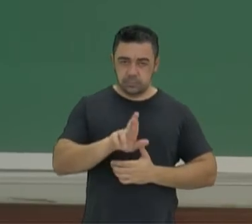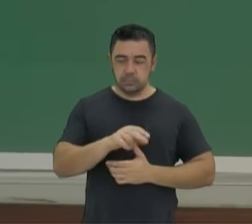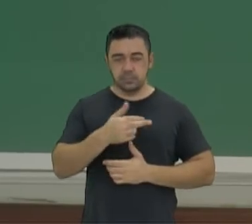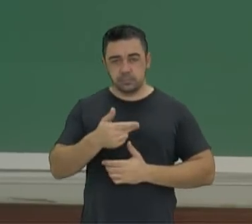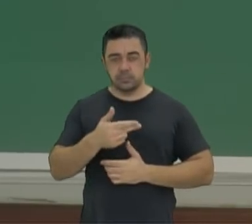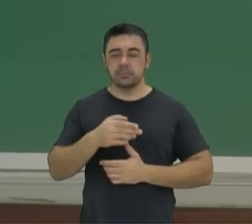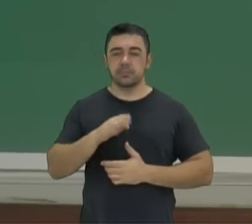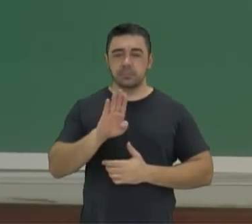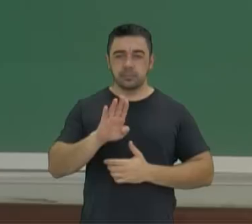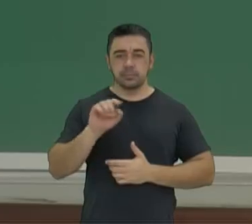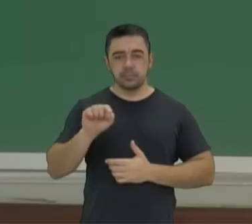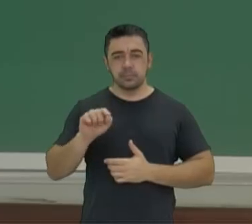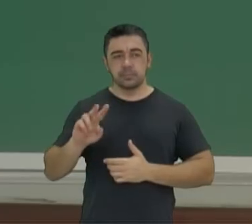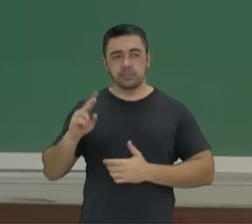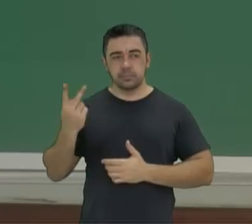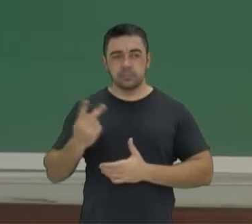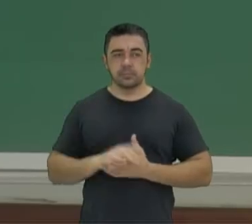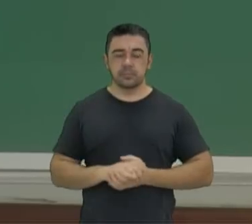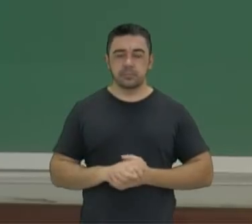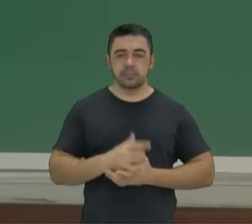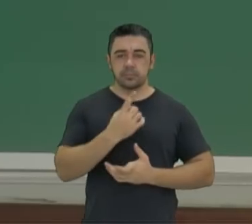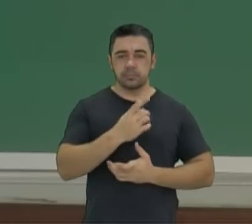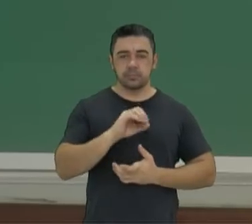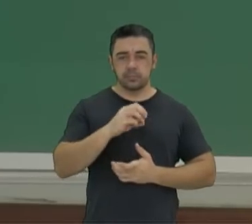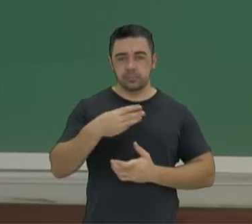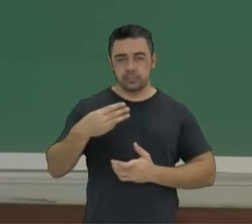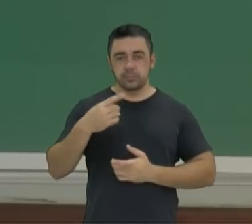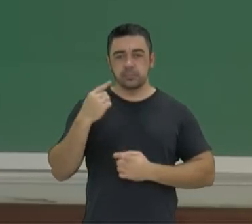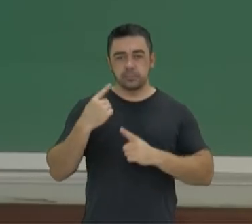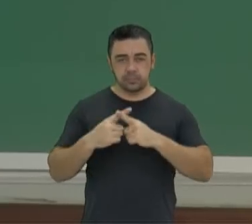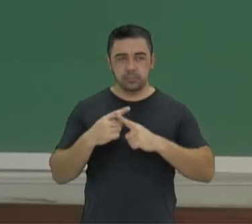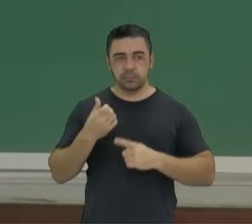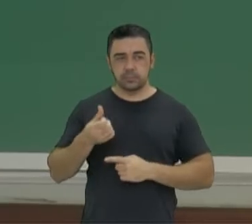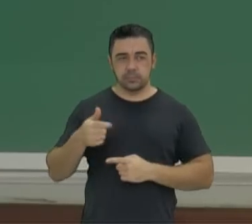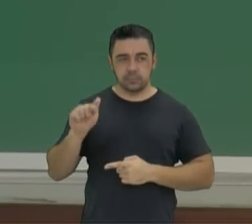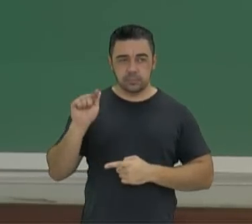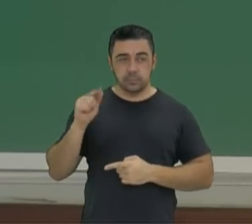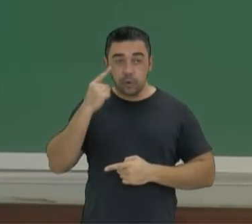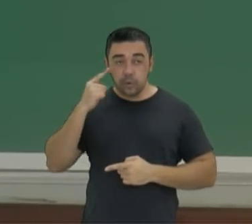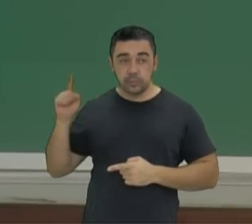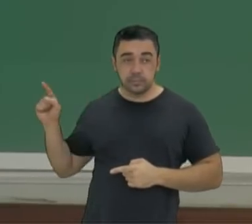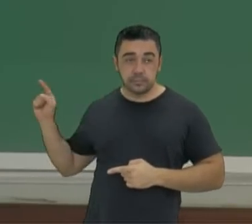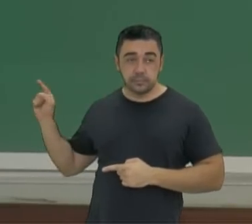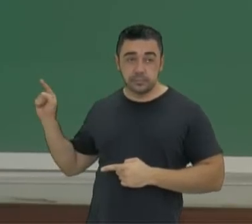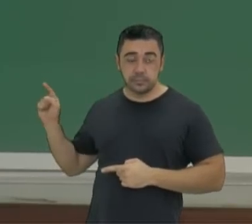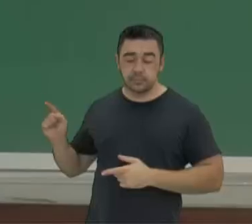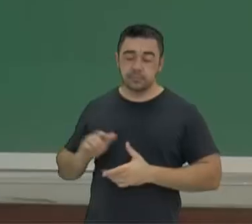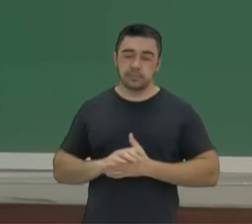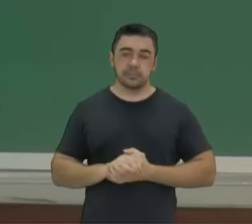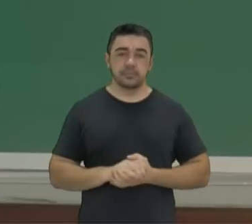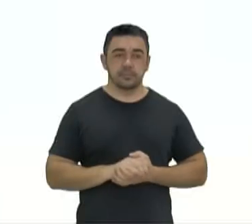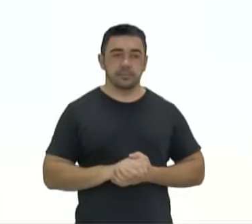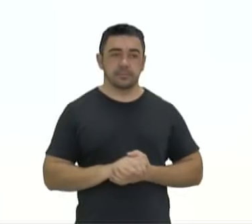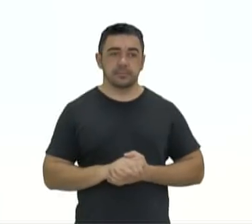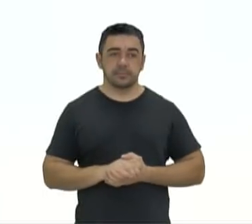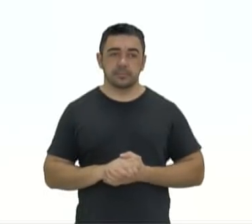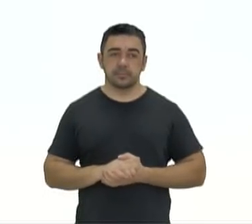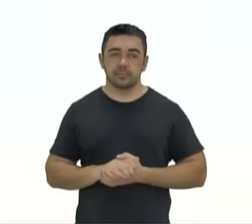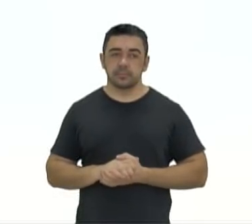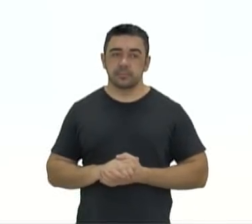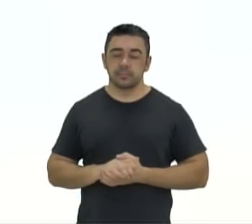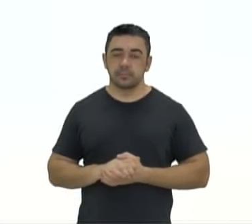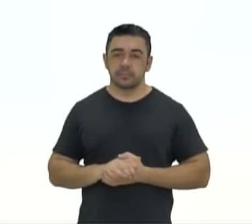largura, 103 vezes 67. Olha como é que ficou o algoritmo aqui. Presta bastante atenção aqui na